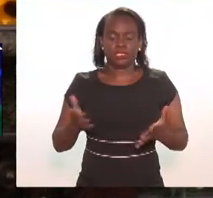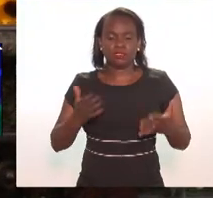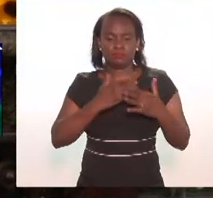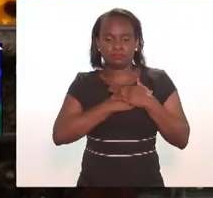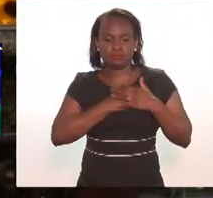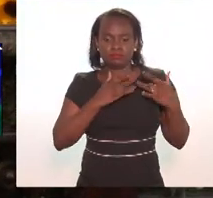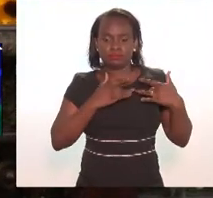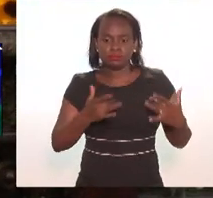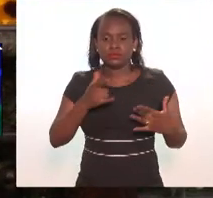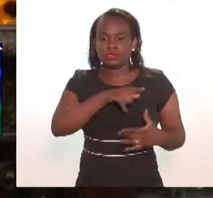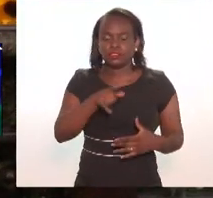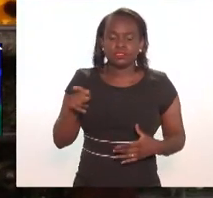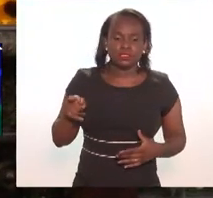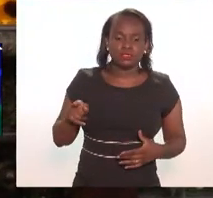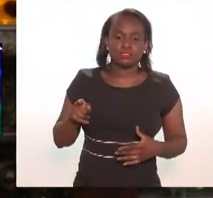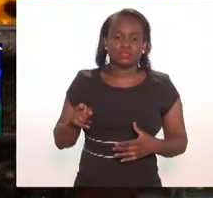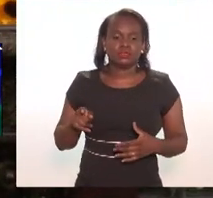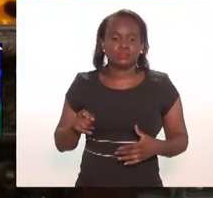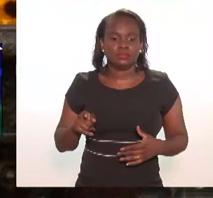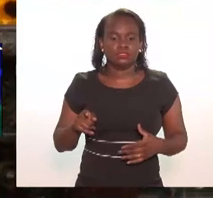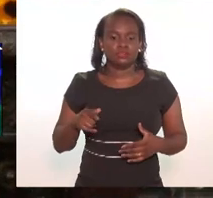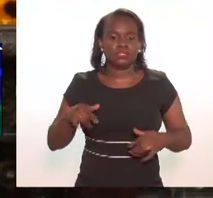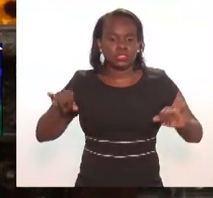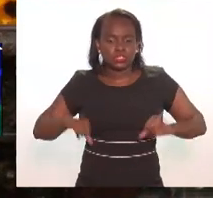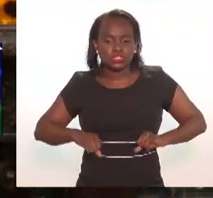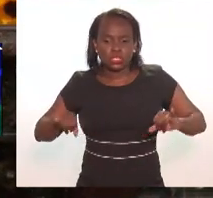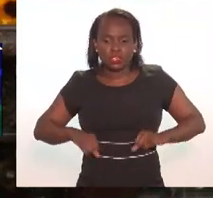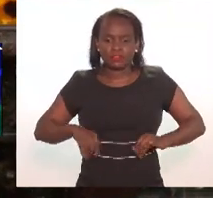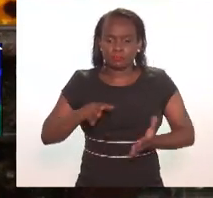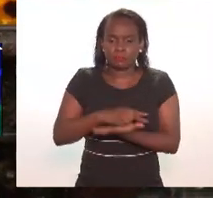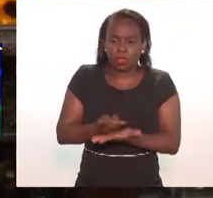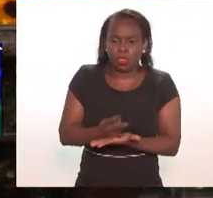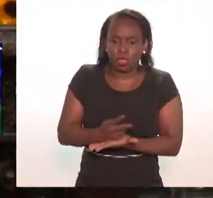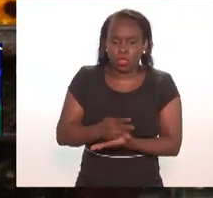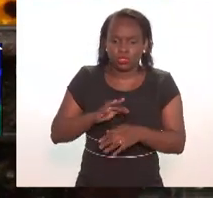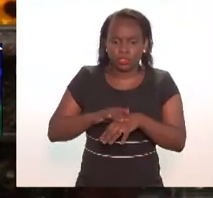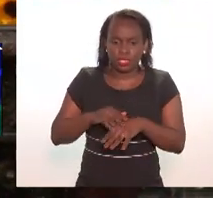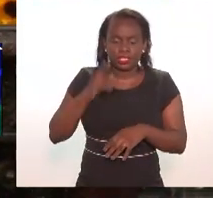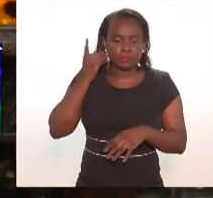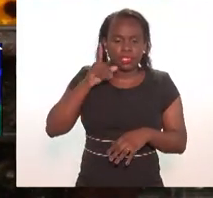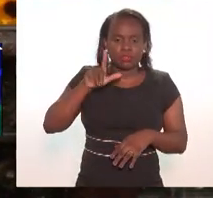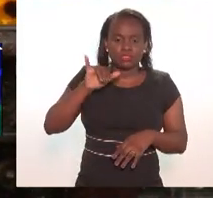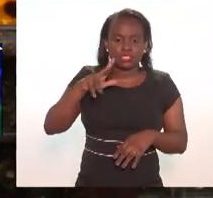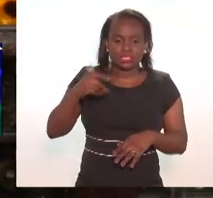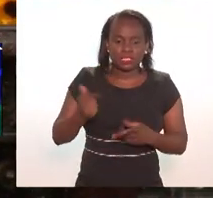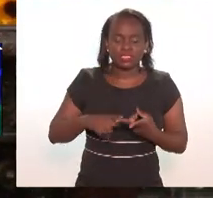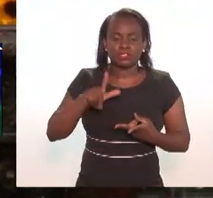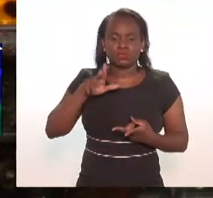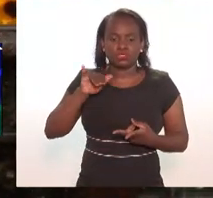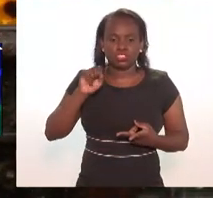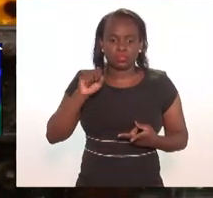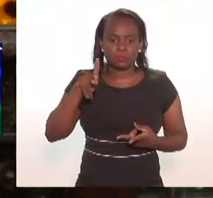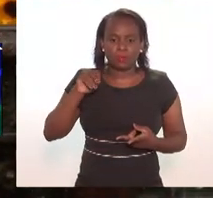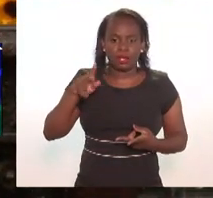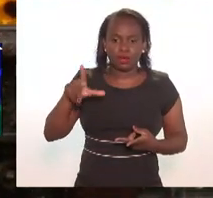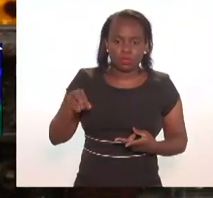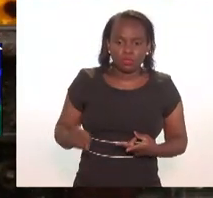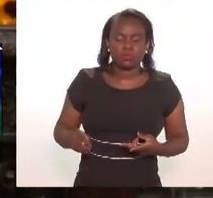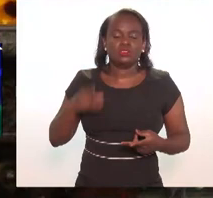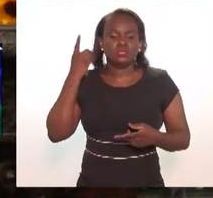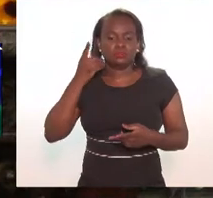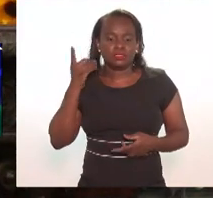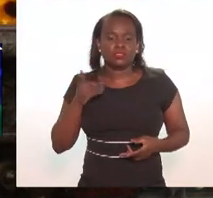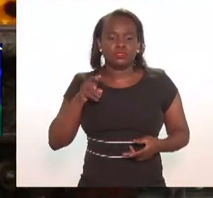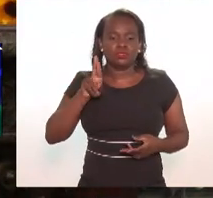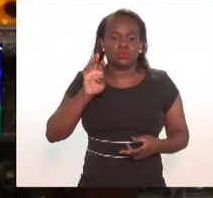solidarizando com aqueles que sofrem com a epilepsia, deputada Lucinha, deputado Luiz Paulo,